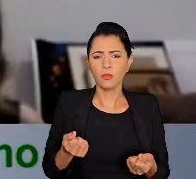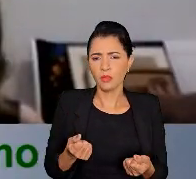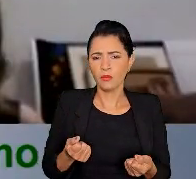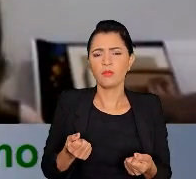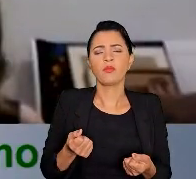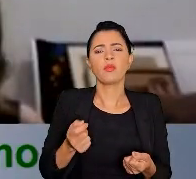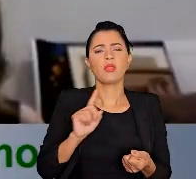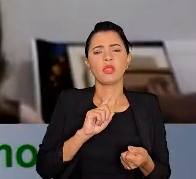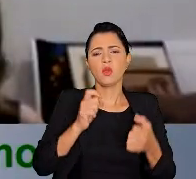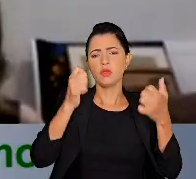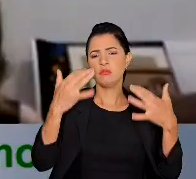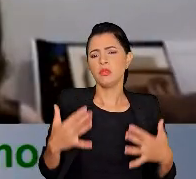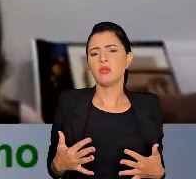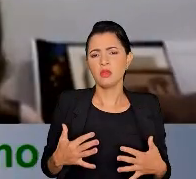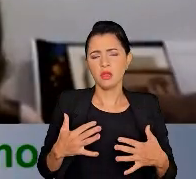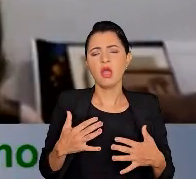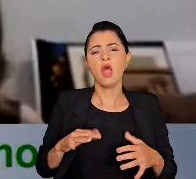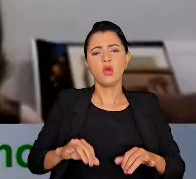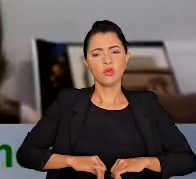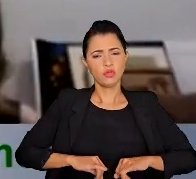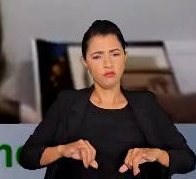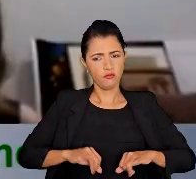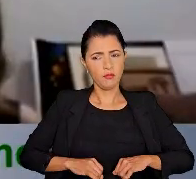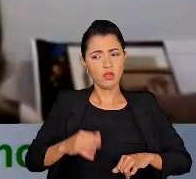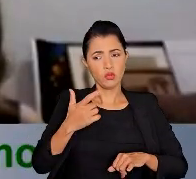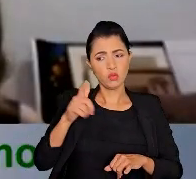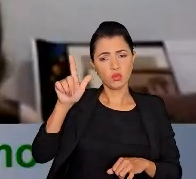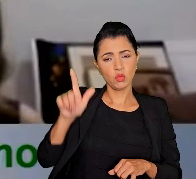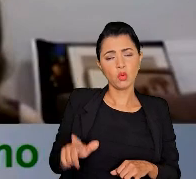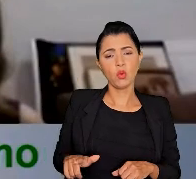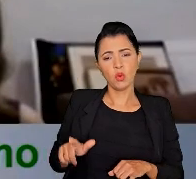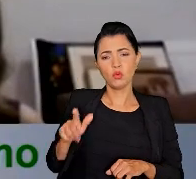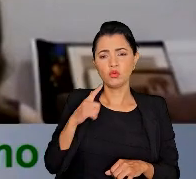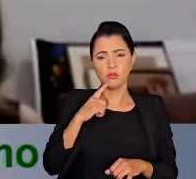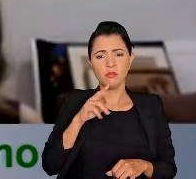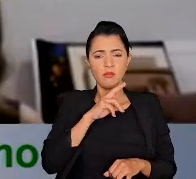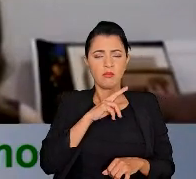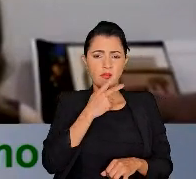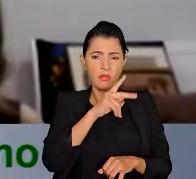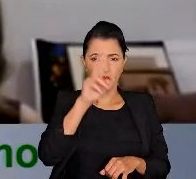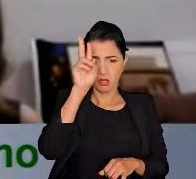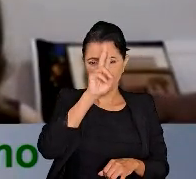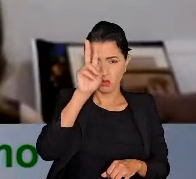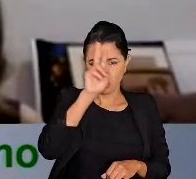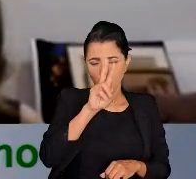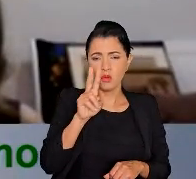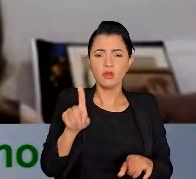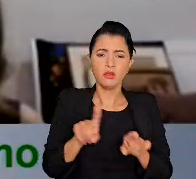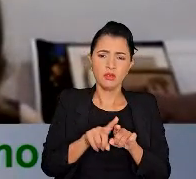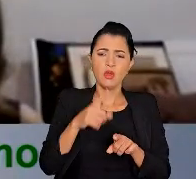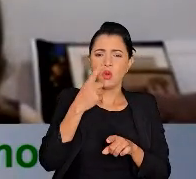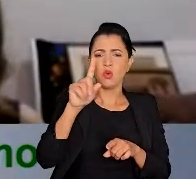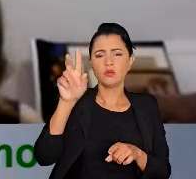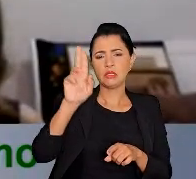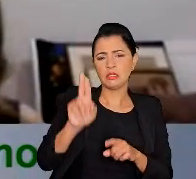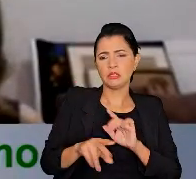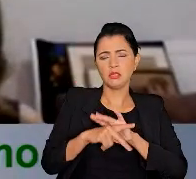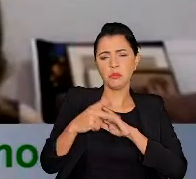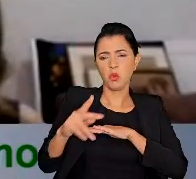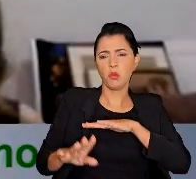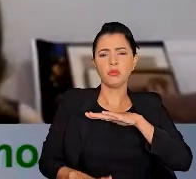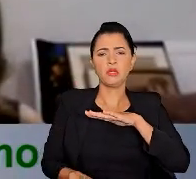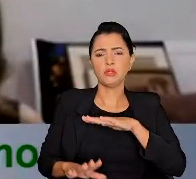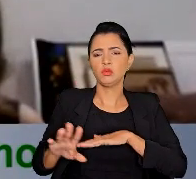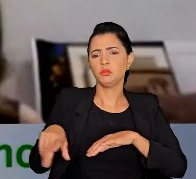não justificar o sofrimento do outro pelas urgências da história ou por razões de Estado.